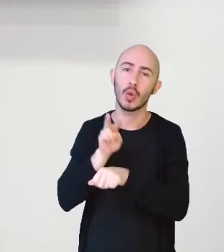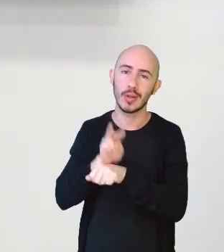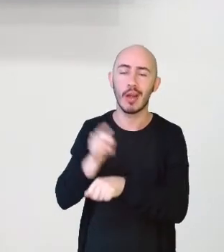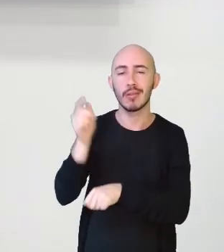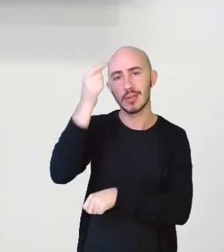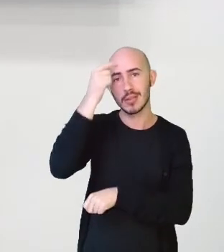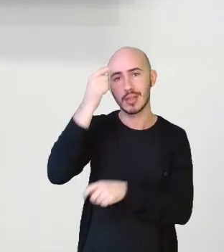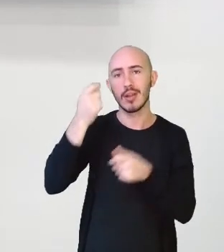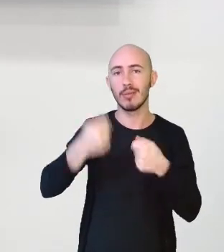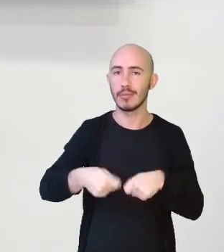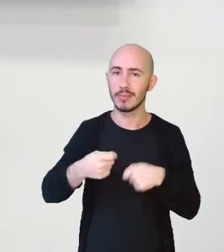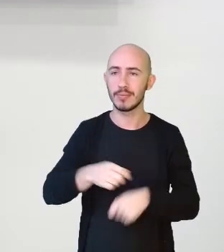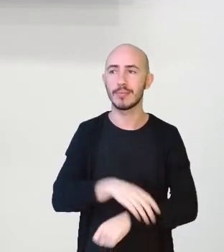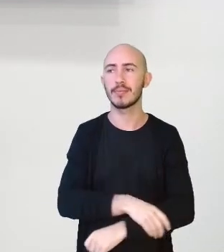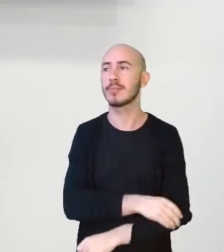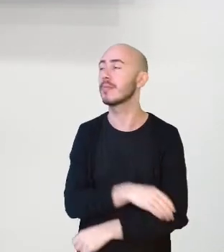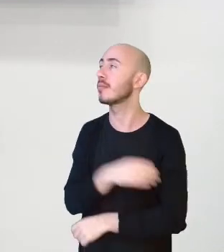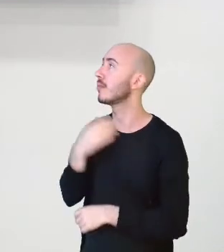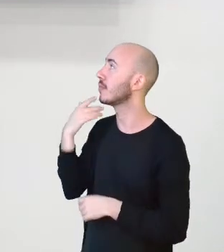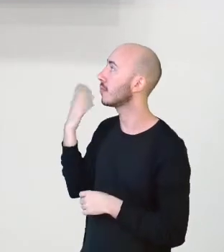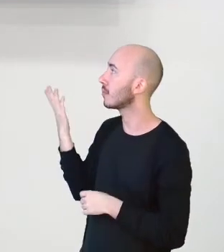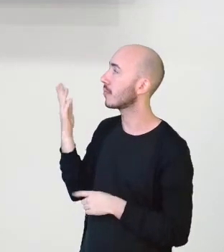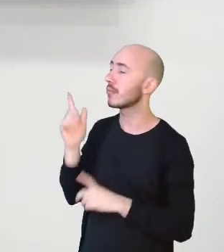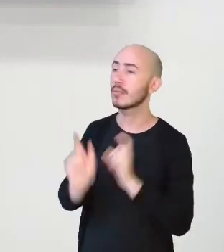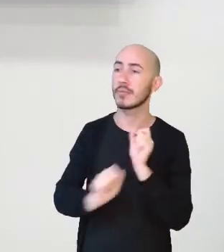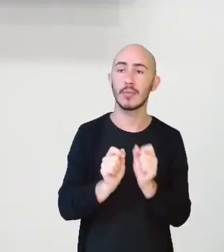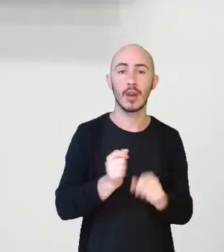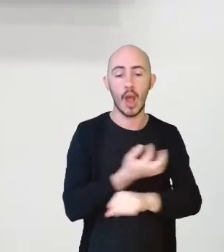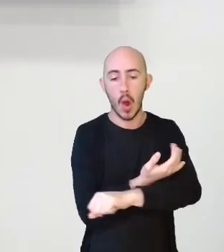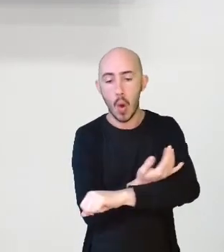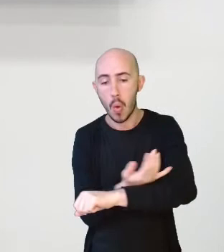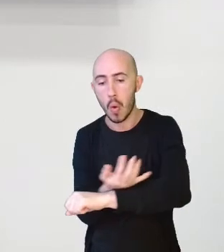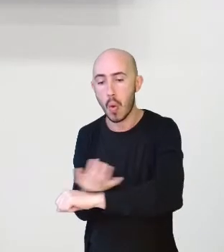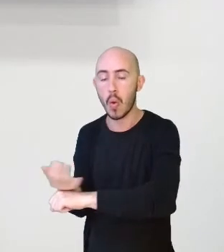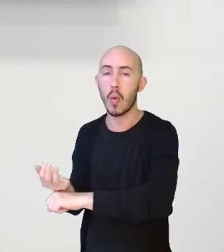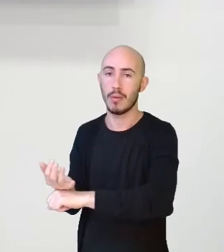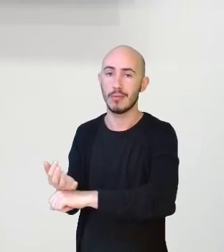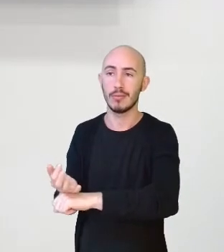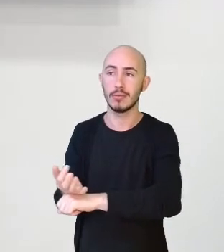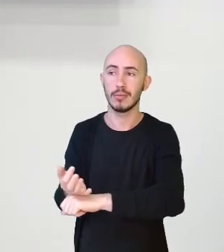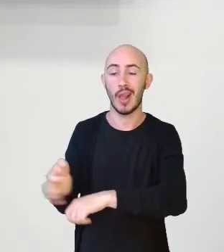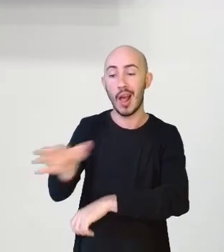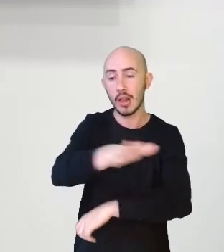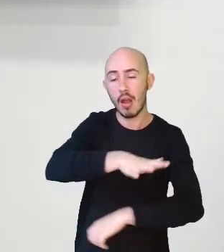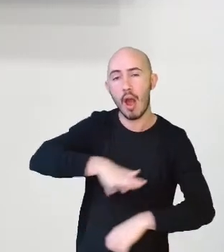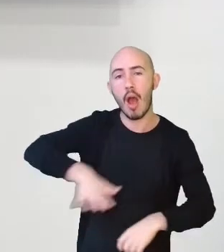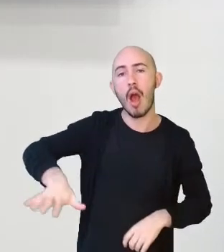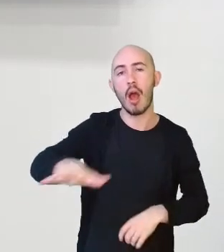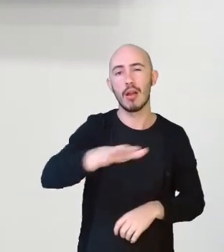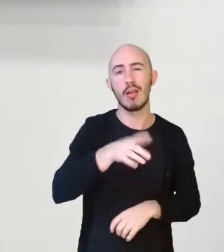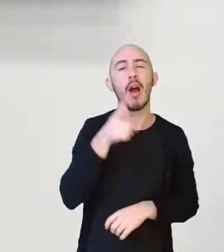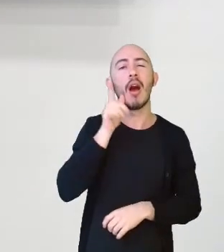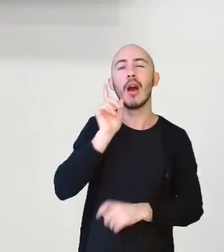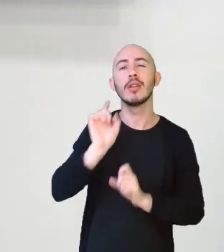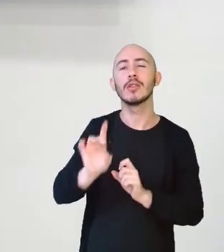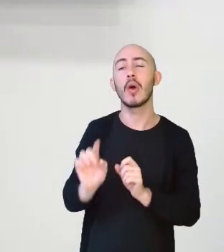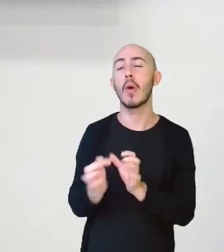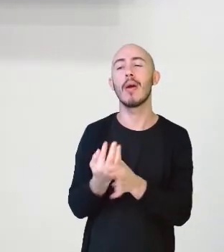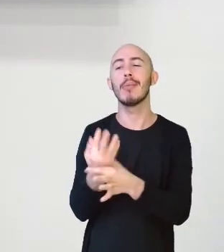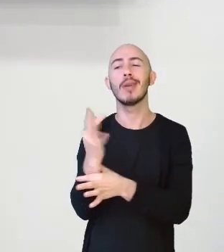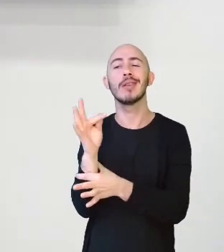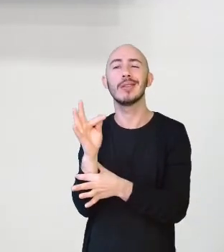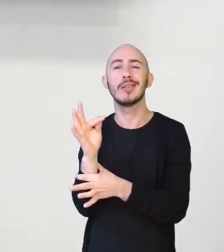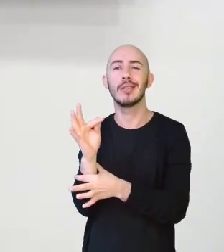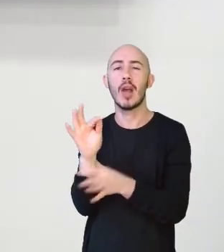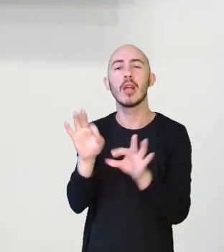desperdiçando. Essa imagem aqui já é de uma plantação maior. A anterior mostrava tipo uma plantinha na frente de casa, não é? Um jardim,